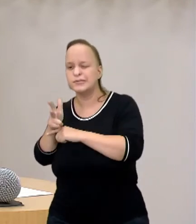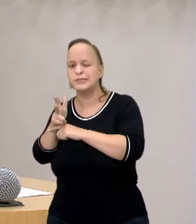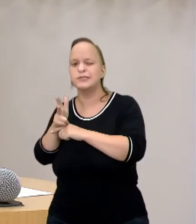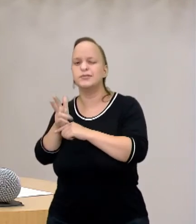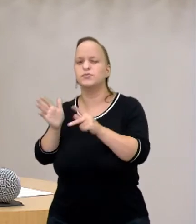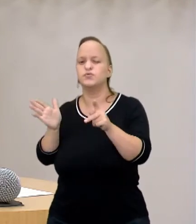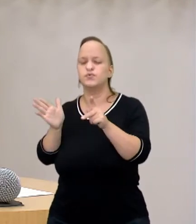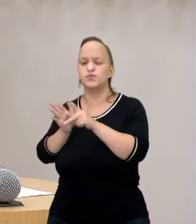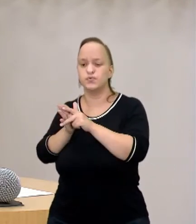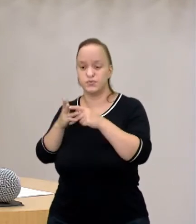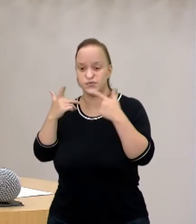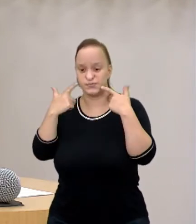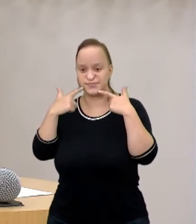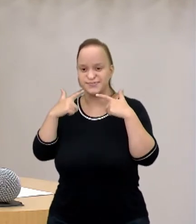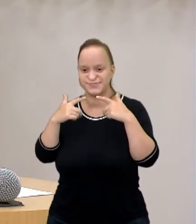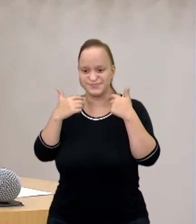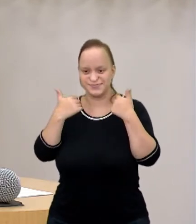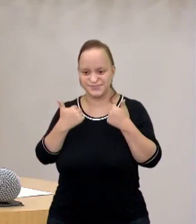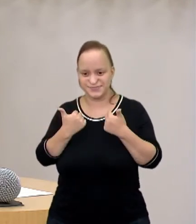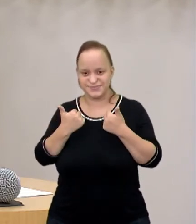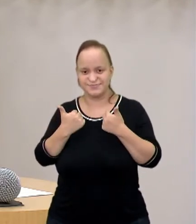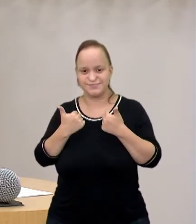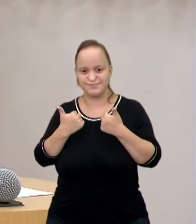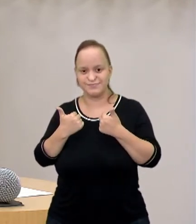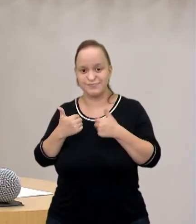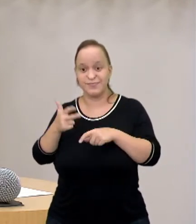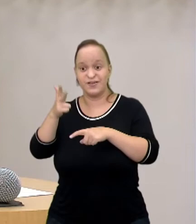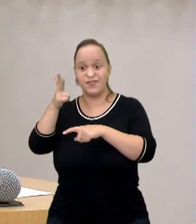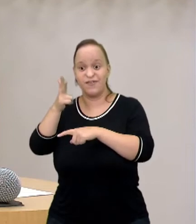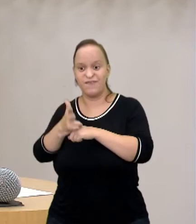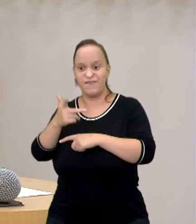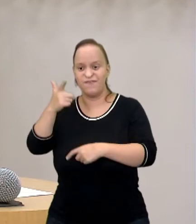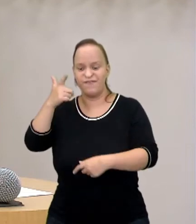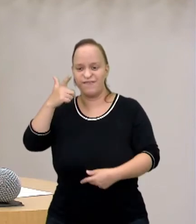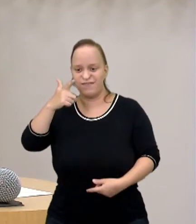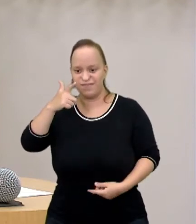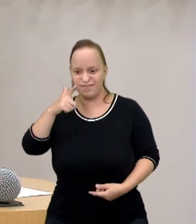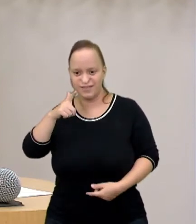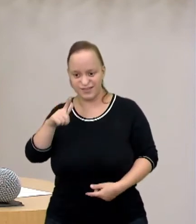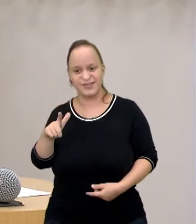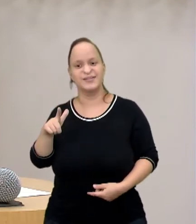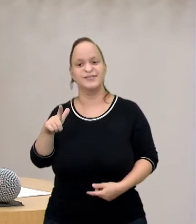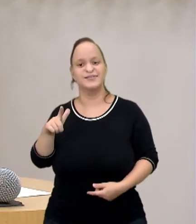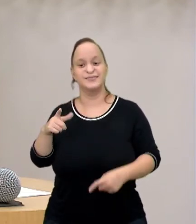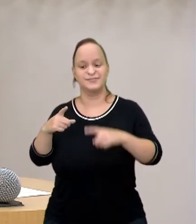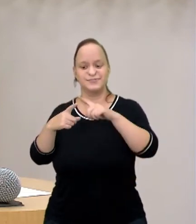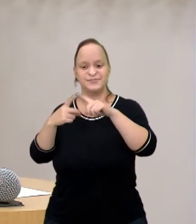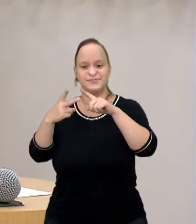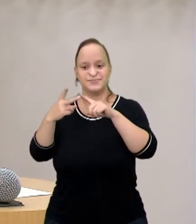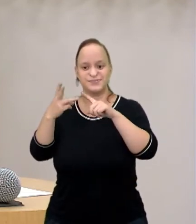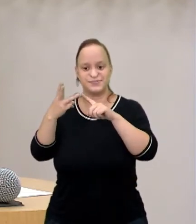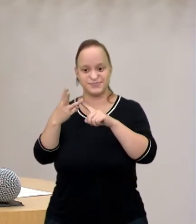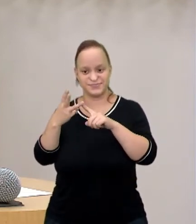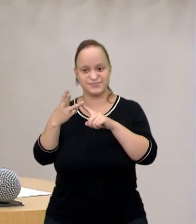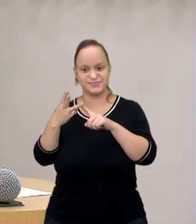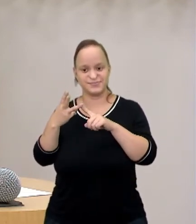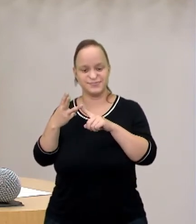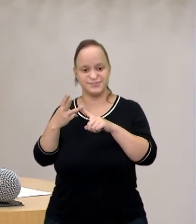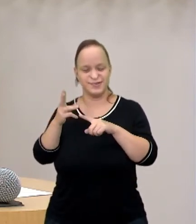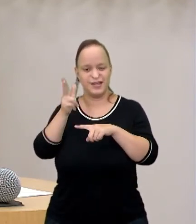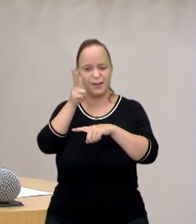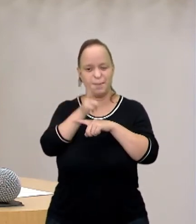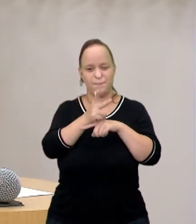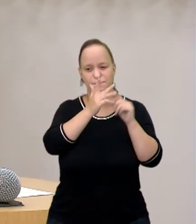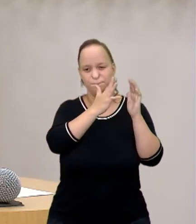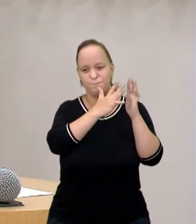se apropriando aí, tá certo? E trouxe mais um vídeo pra gente assistir e voltar a